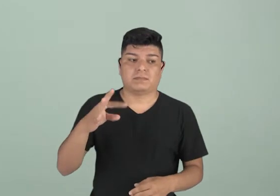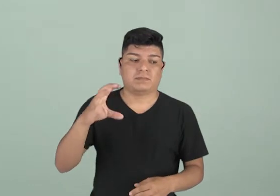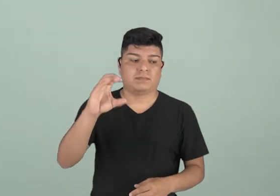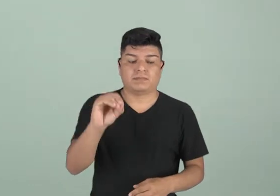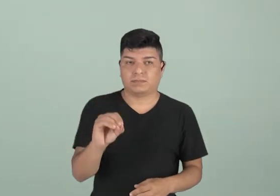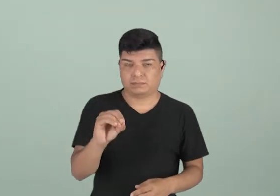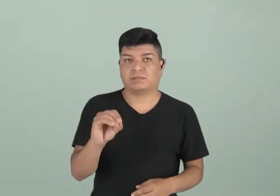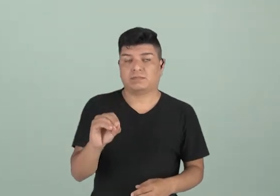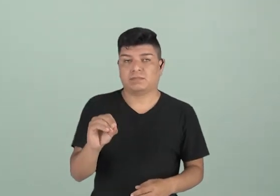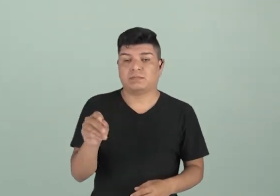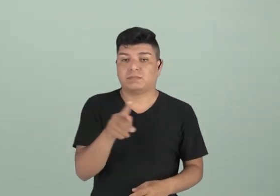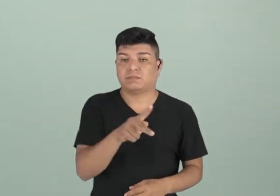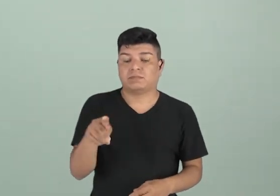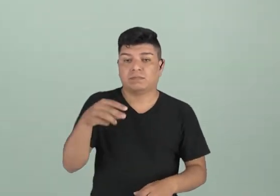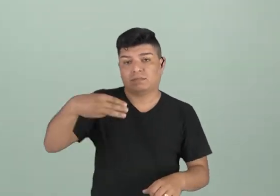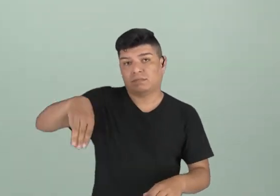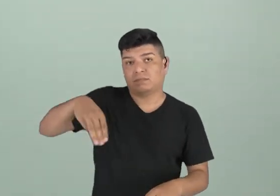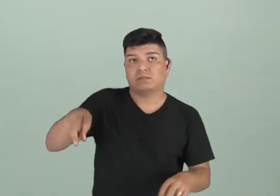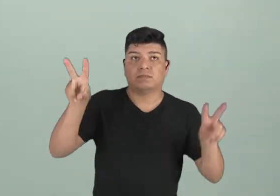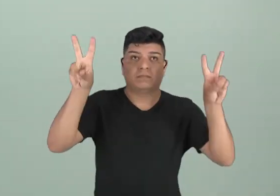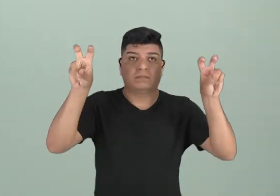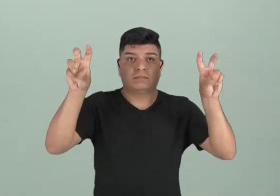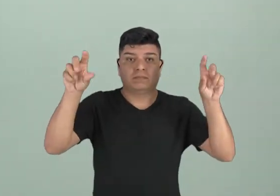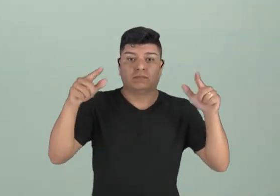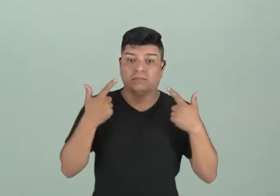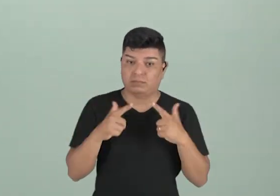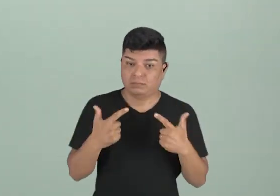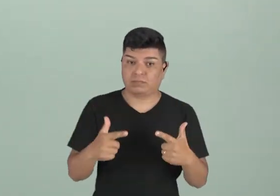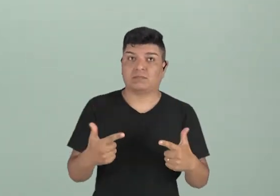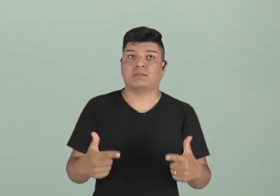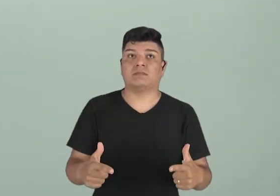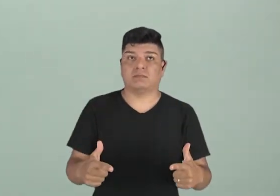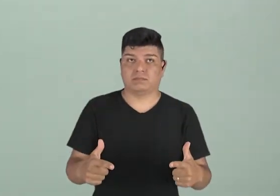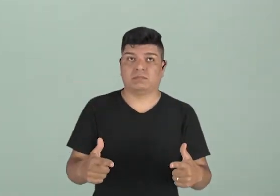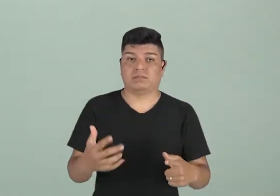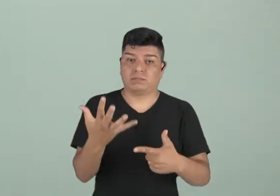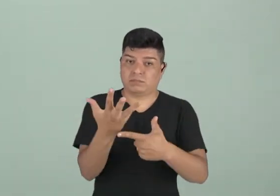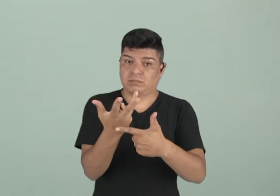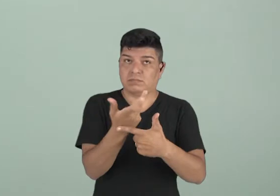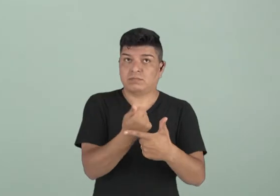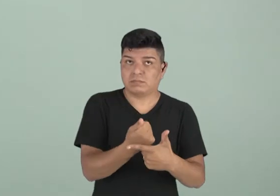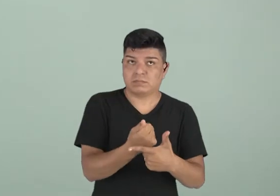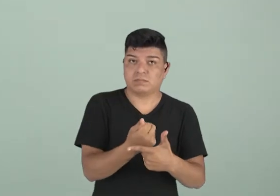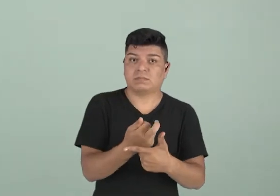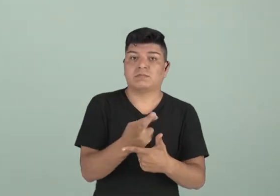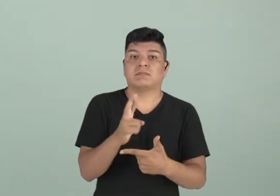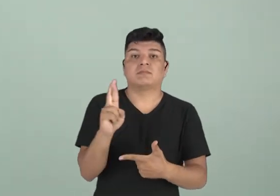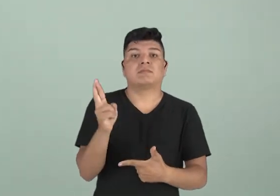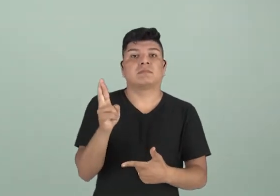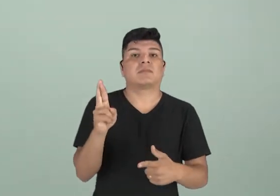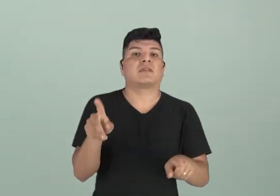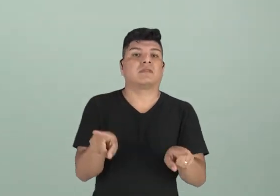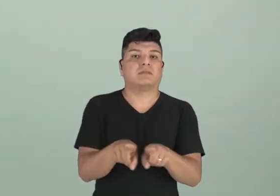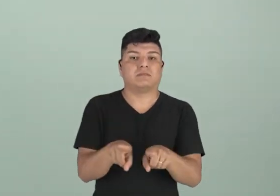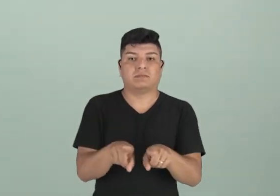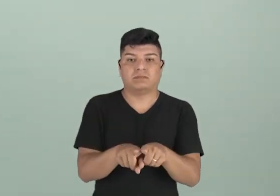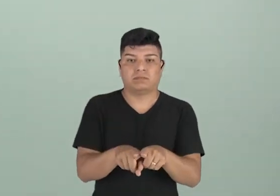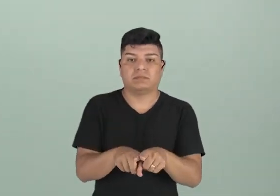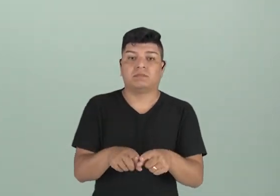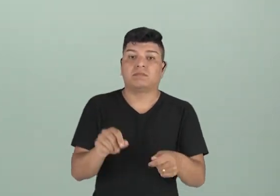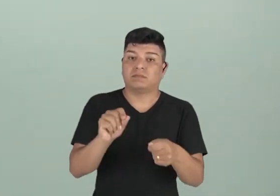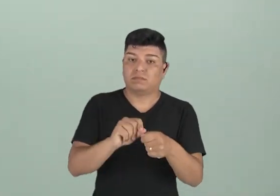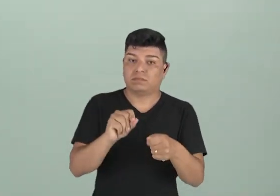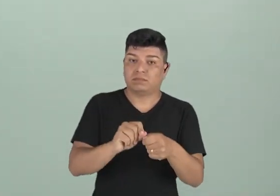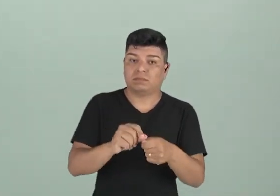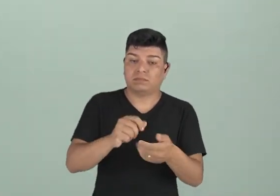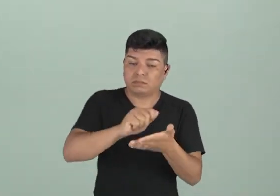de matemática, e o nosso tema da aula de hoje é linguagem algébrica e regularidade. Para isso, façam